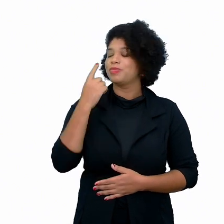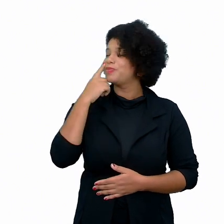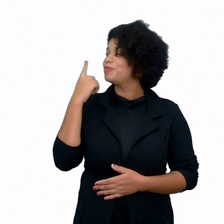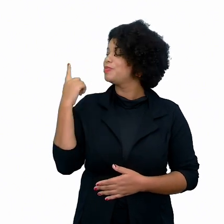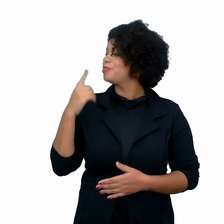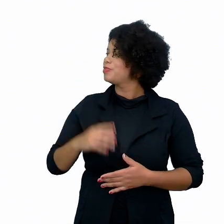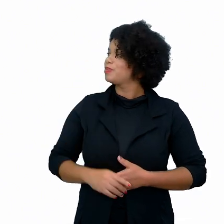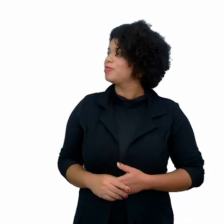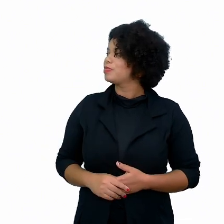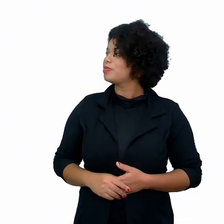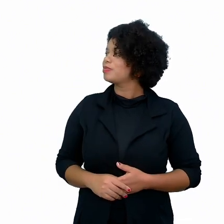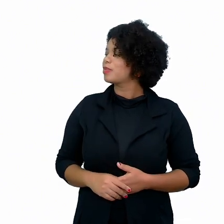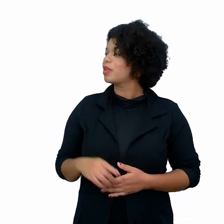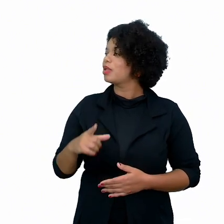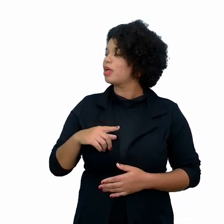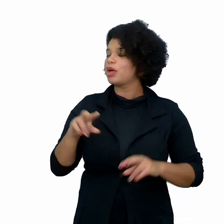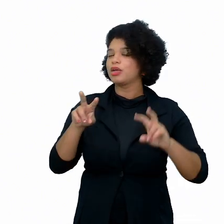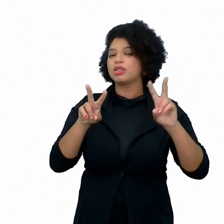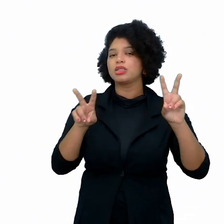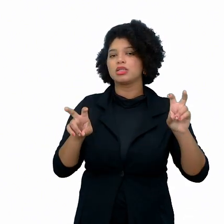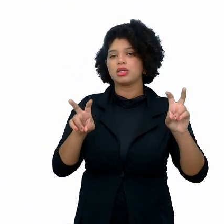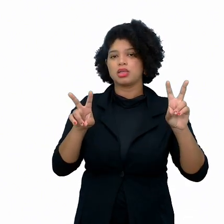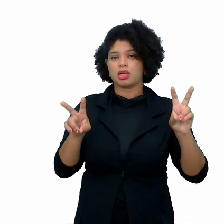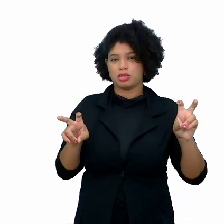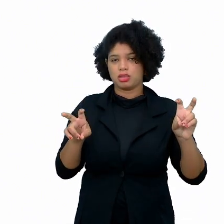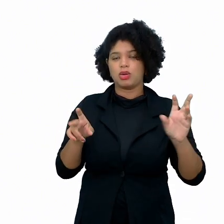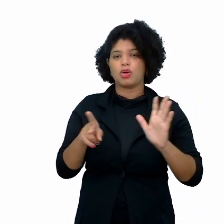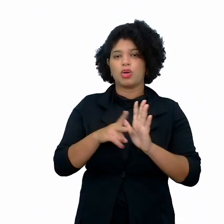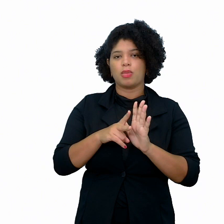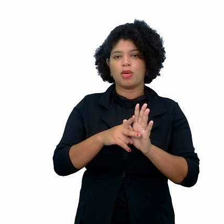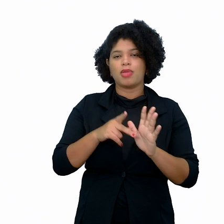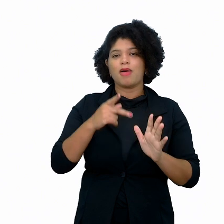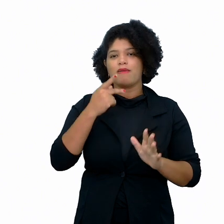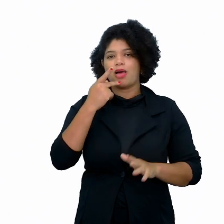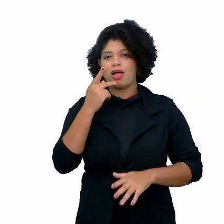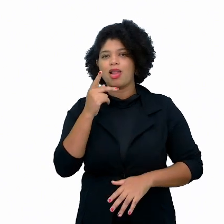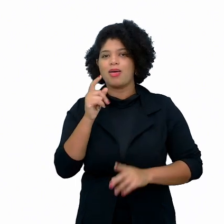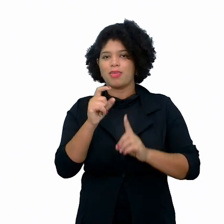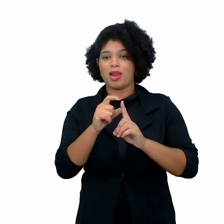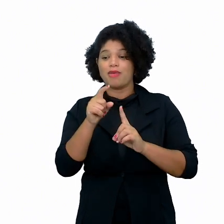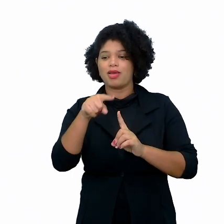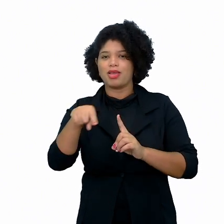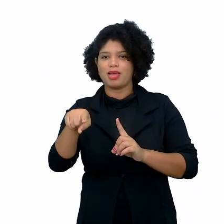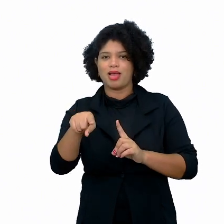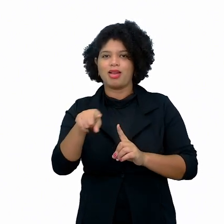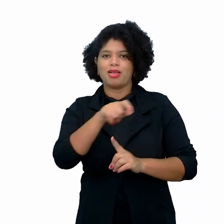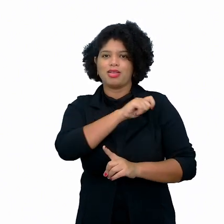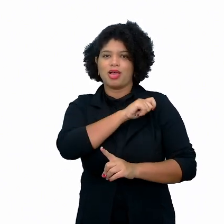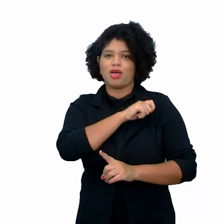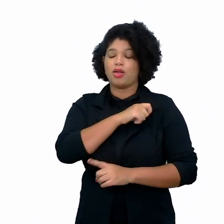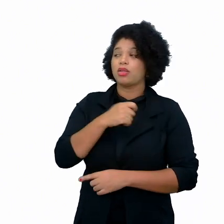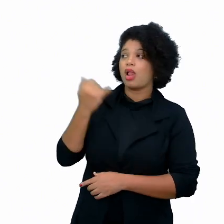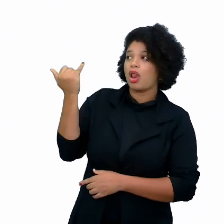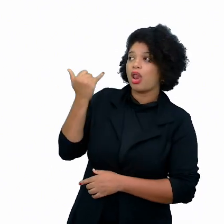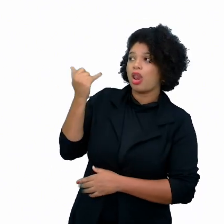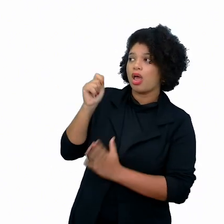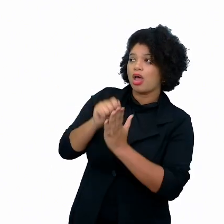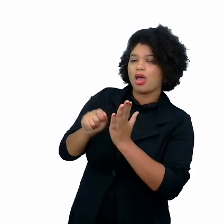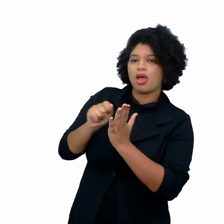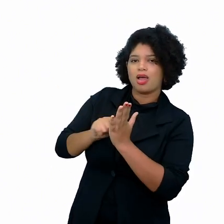6, temos uma situação de ditado. Olha que interessante. O objetivo é a revisão da